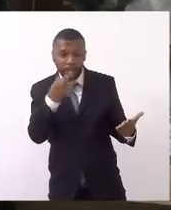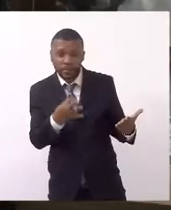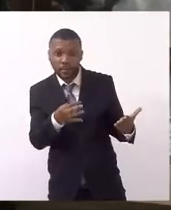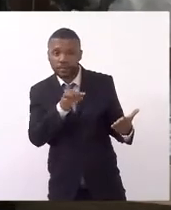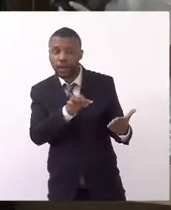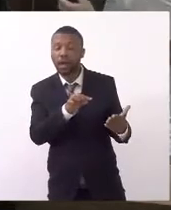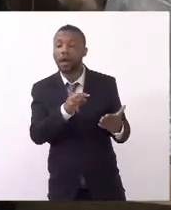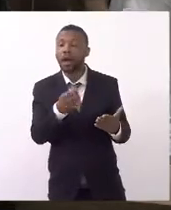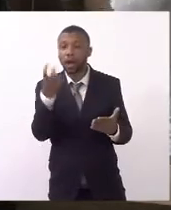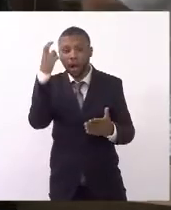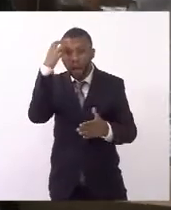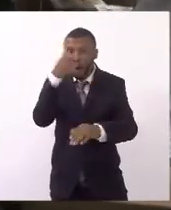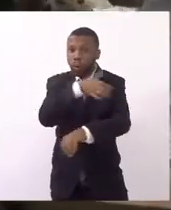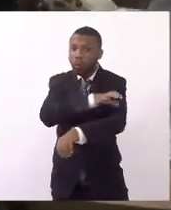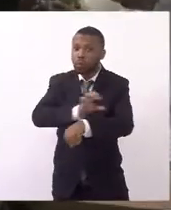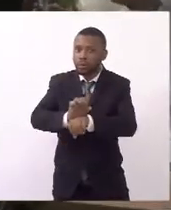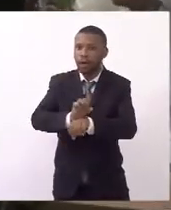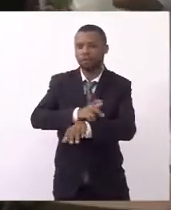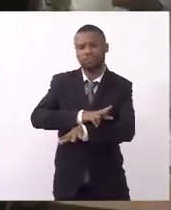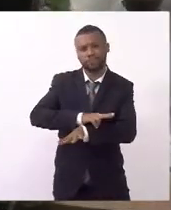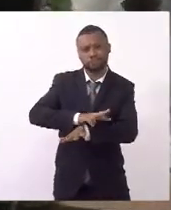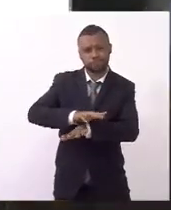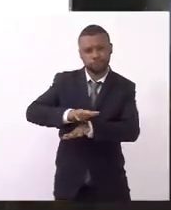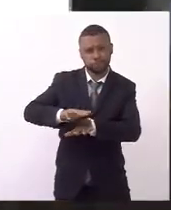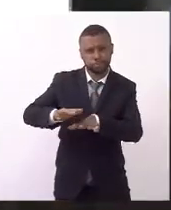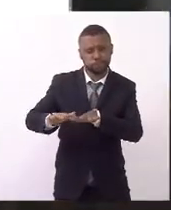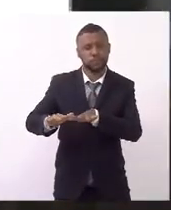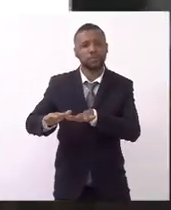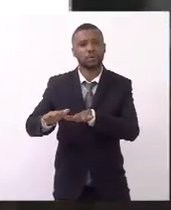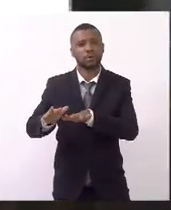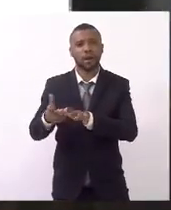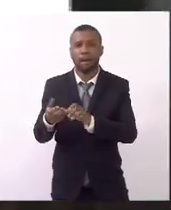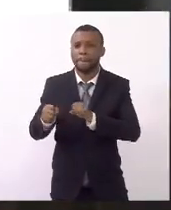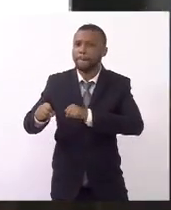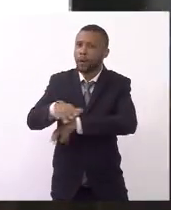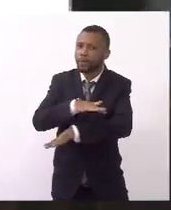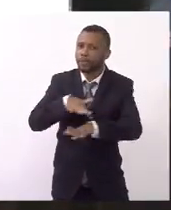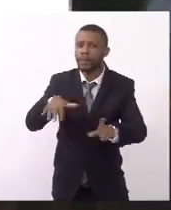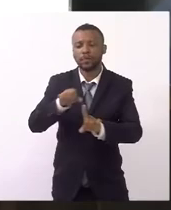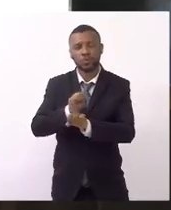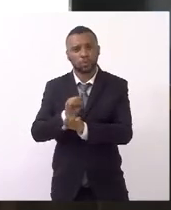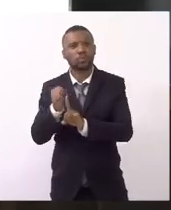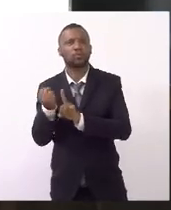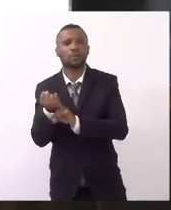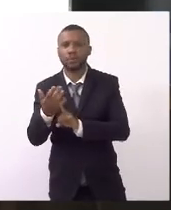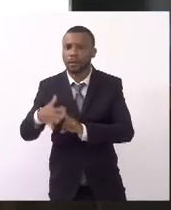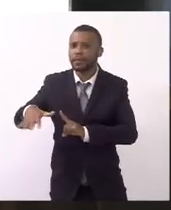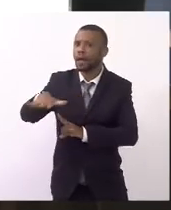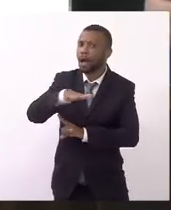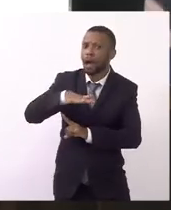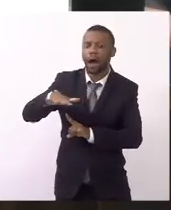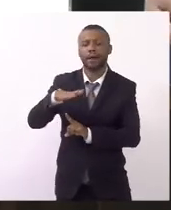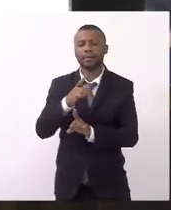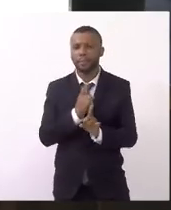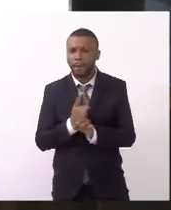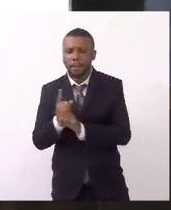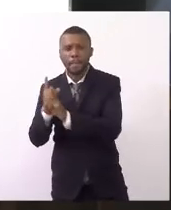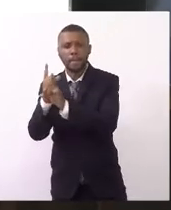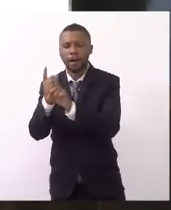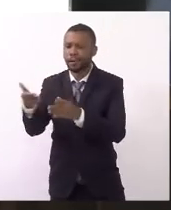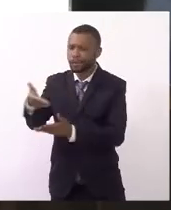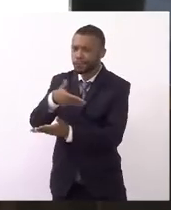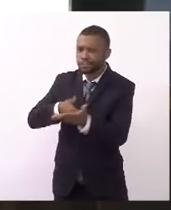intercultural e ministério público e movimentos sociais encontros e desencontros é com imenso orgulho